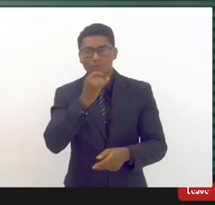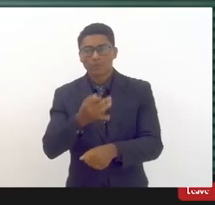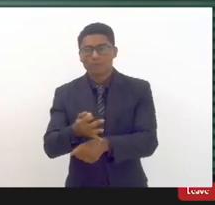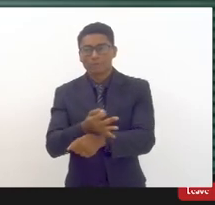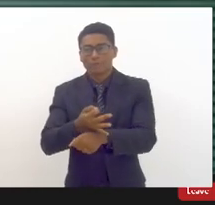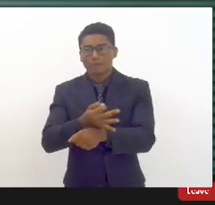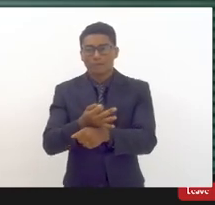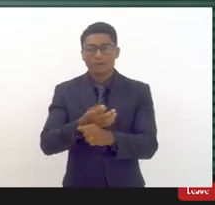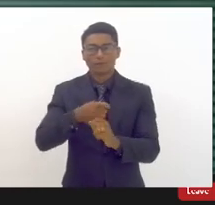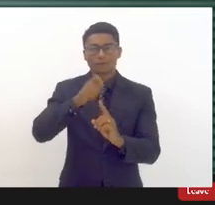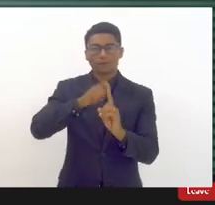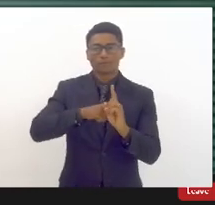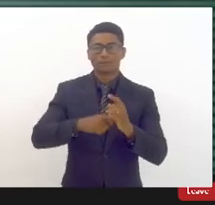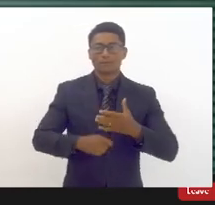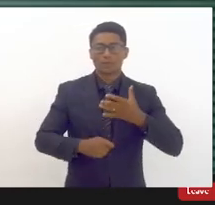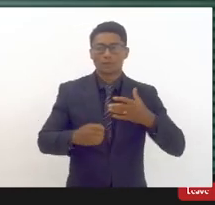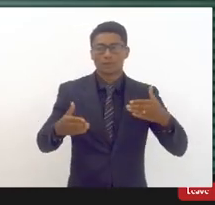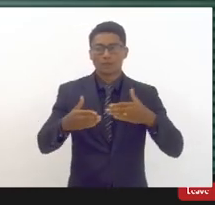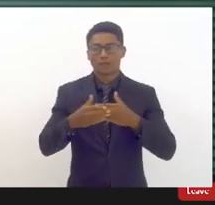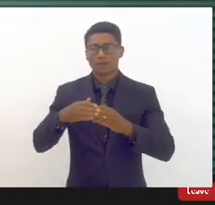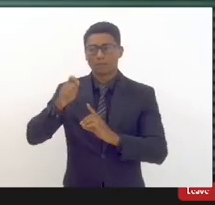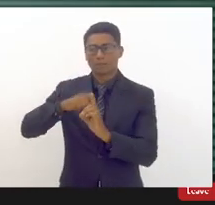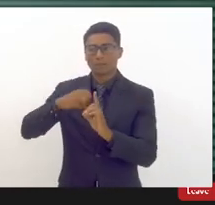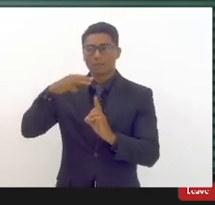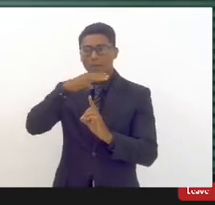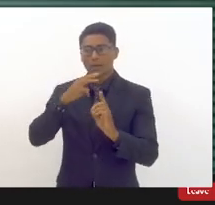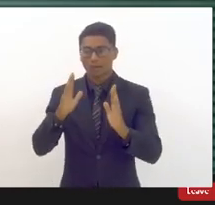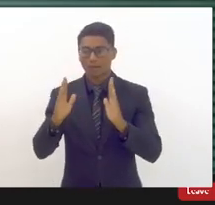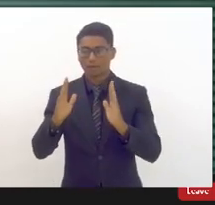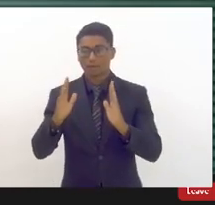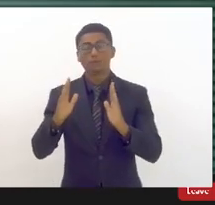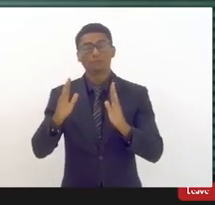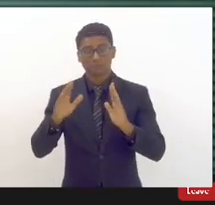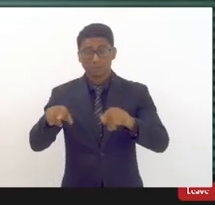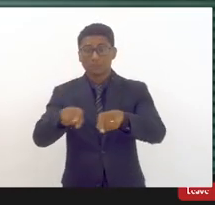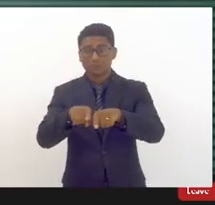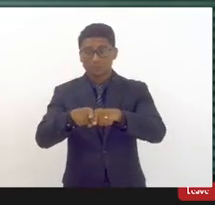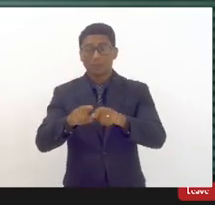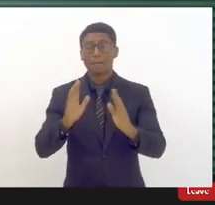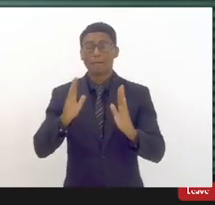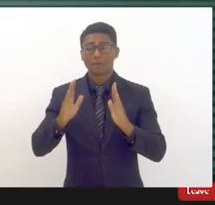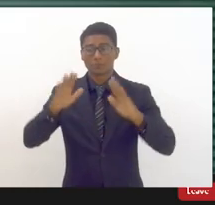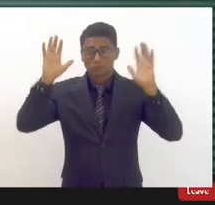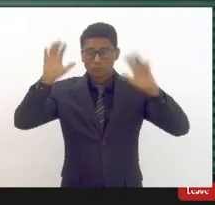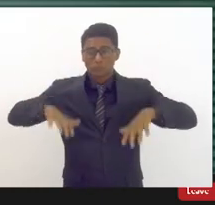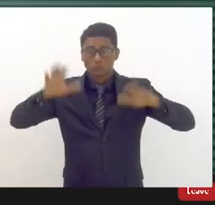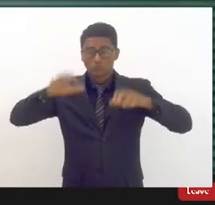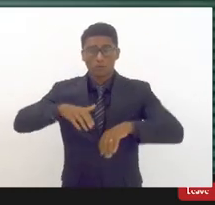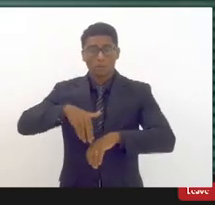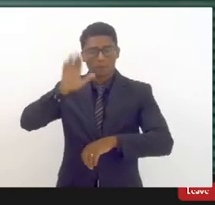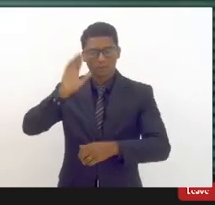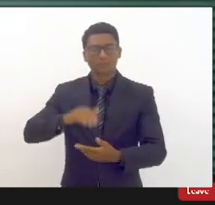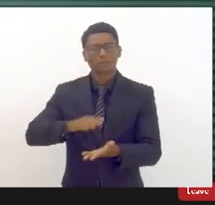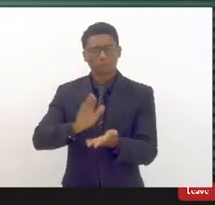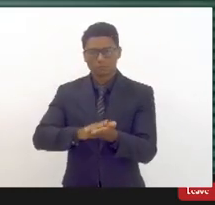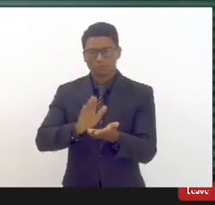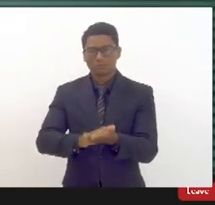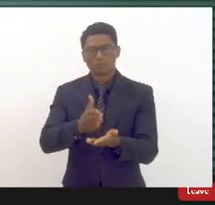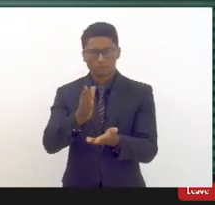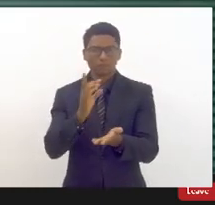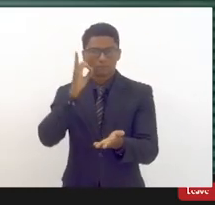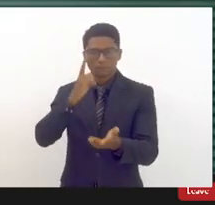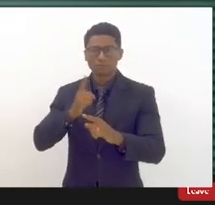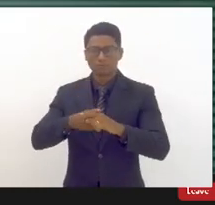a março, onde aumenta o índice de chuva. Então, parabéns, doutora, pela essa